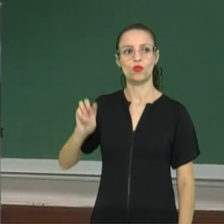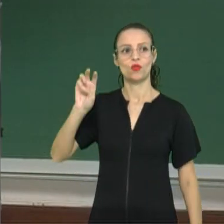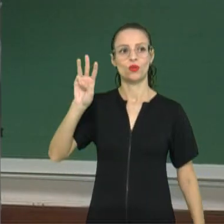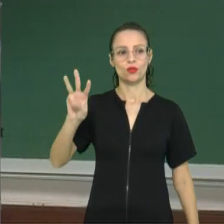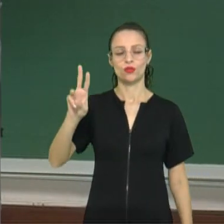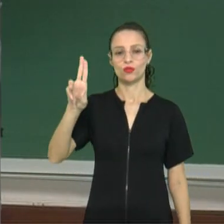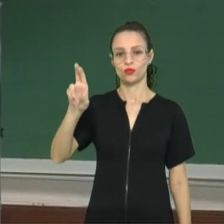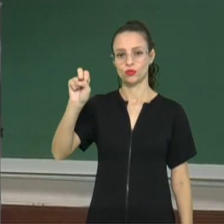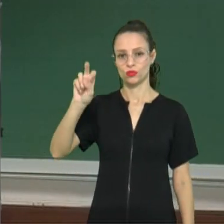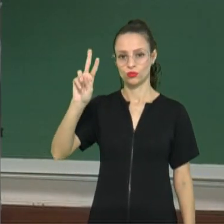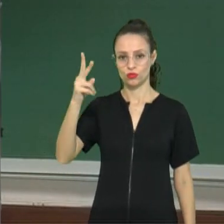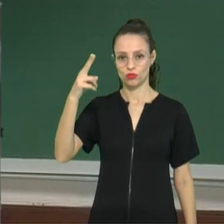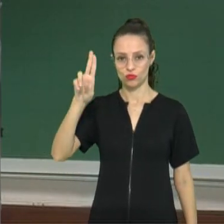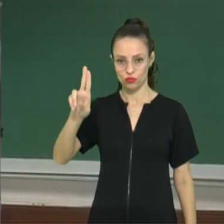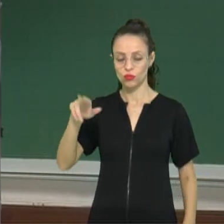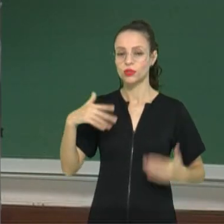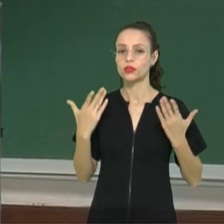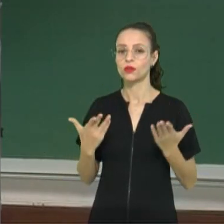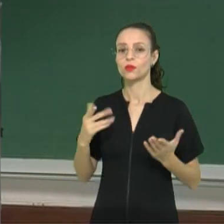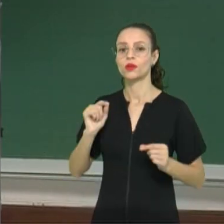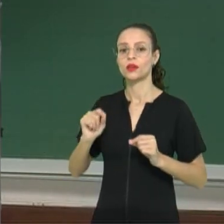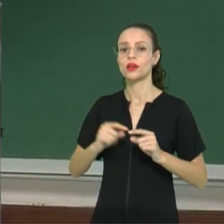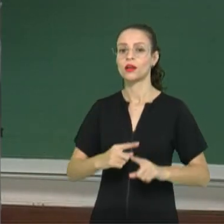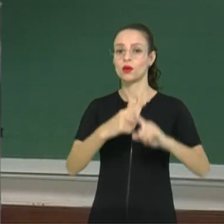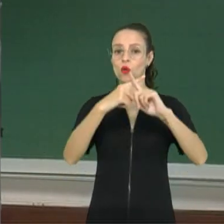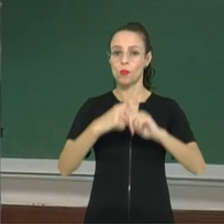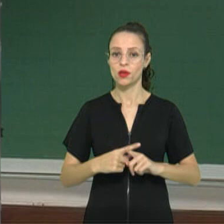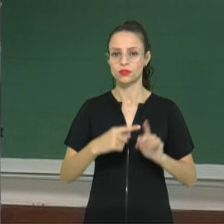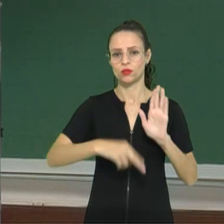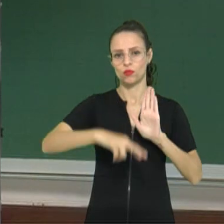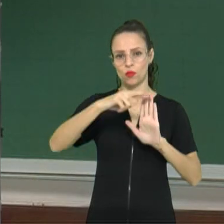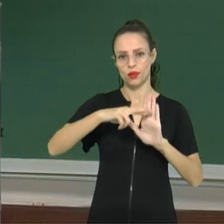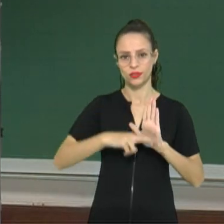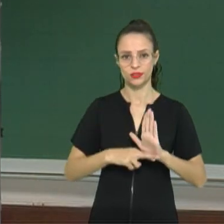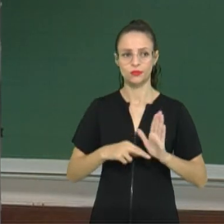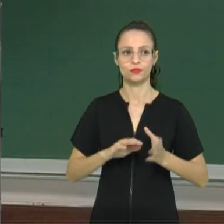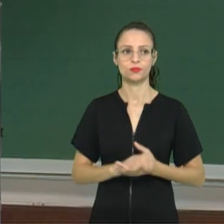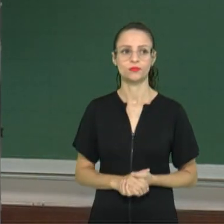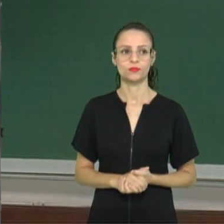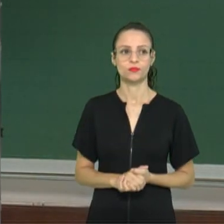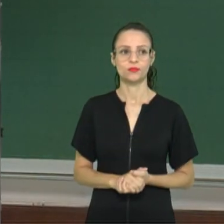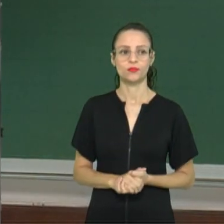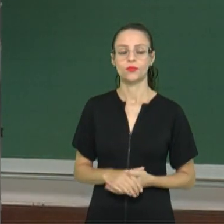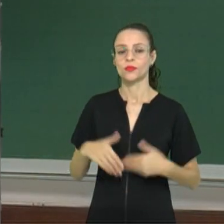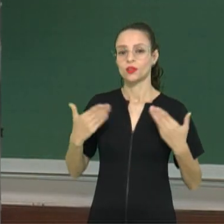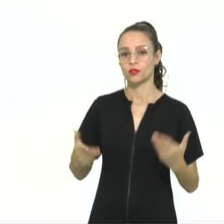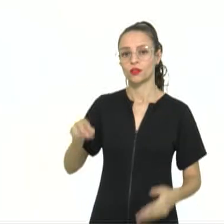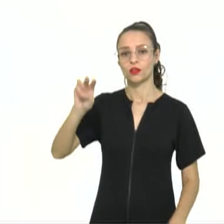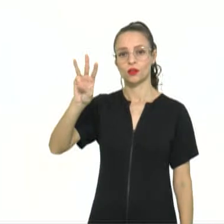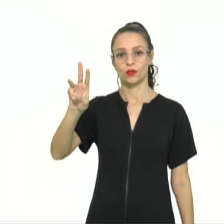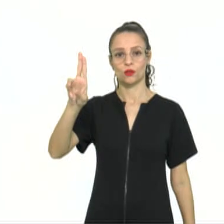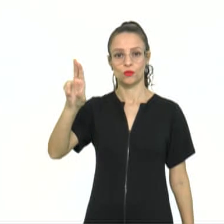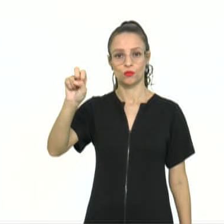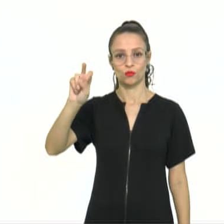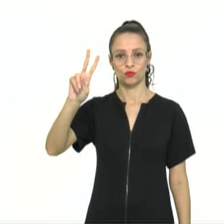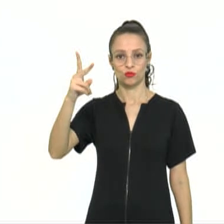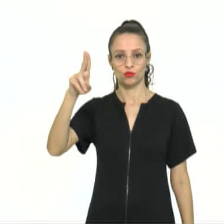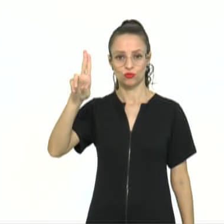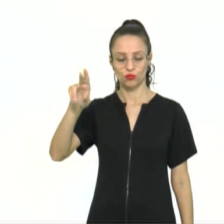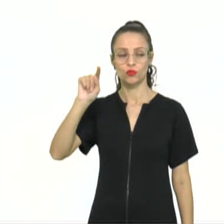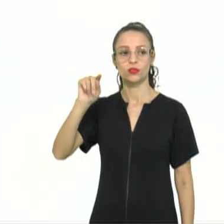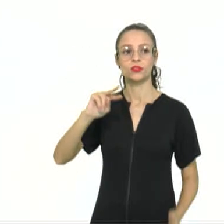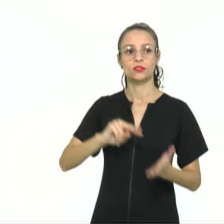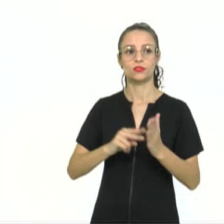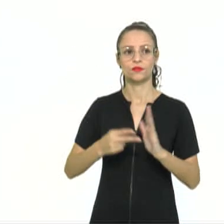a parte de competição, né, da modalidade. Então, o Shu vem do chinês, né? U, que